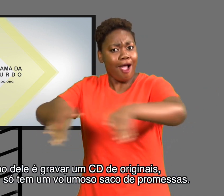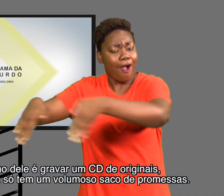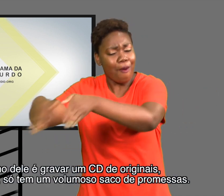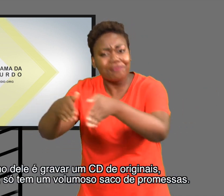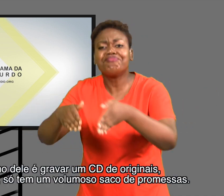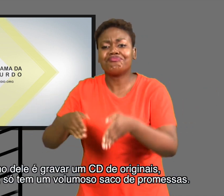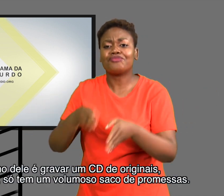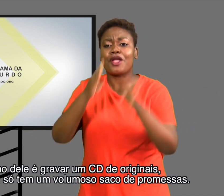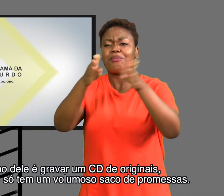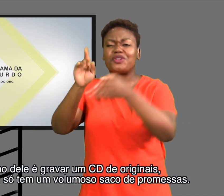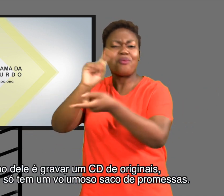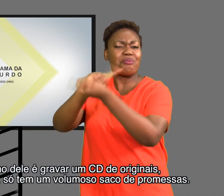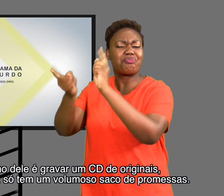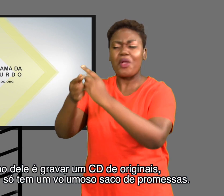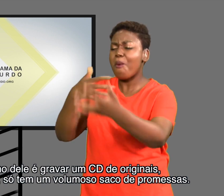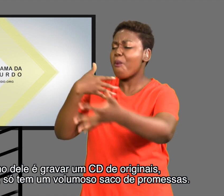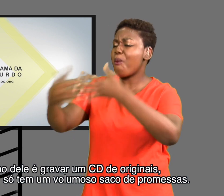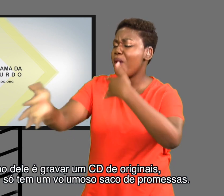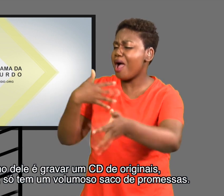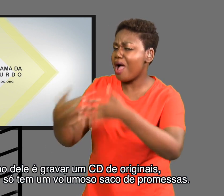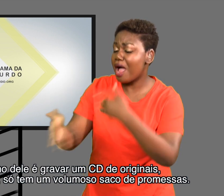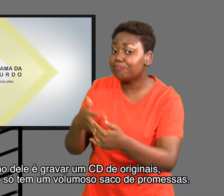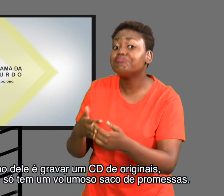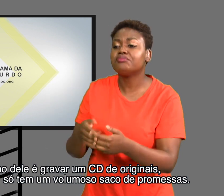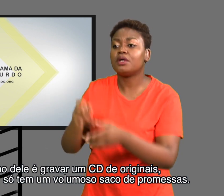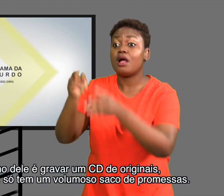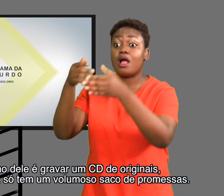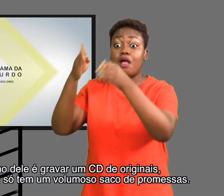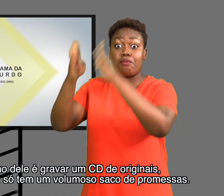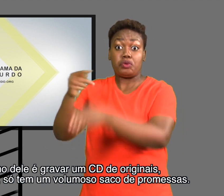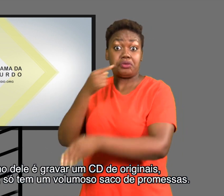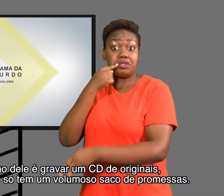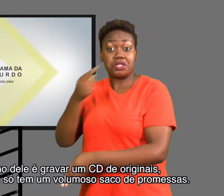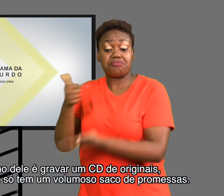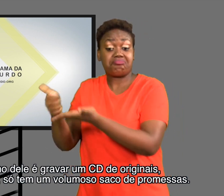mas até aqui só tem um volumoso saco de promessas.